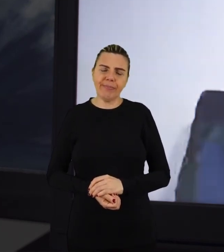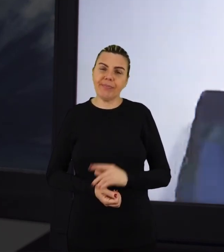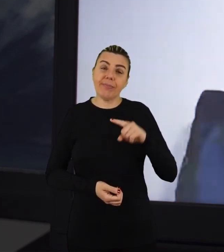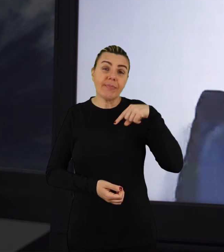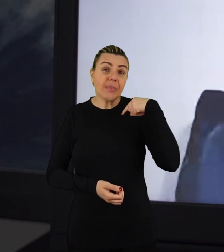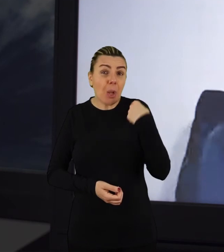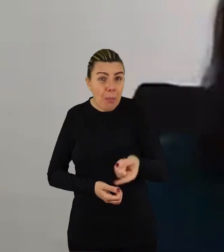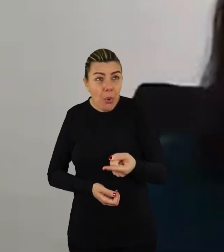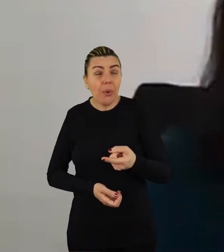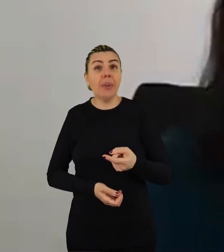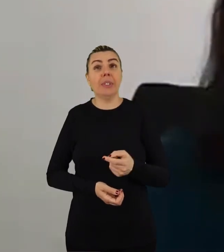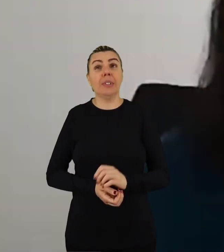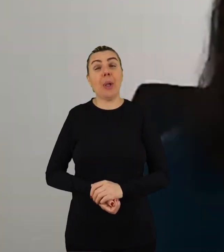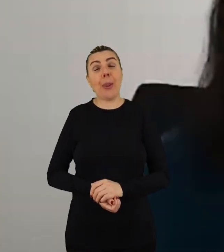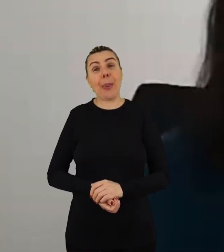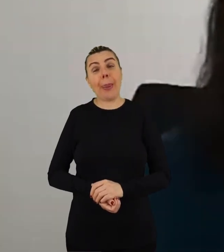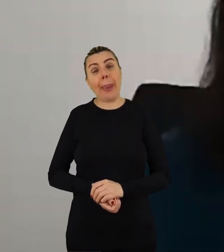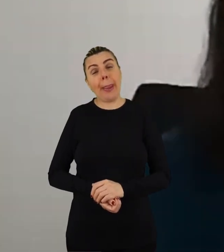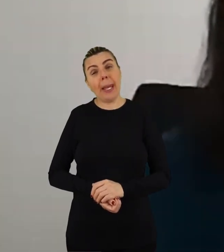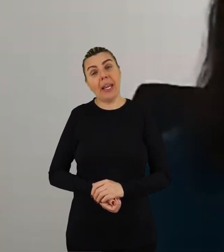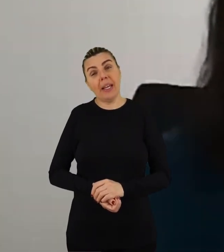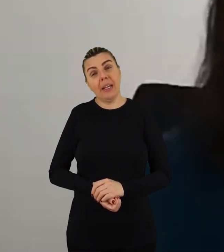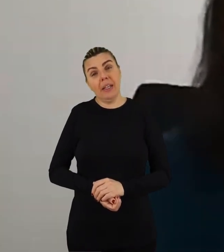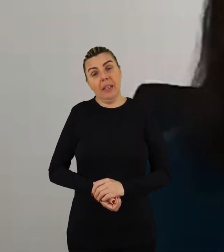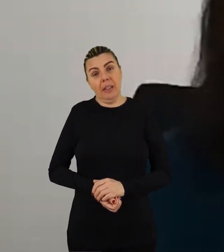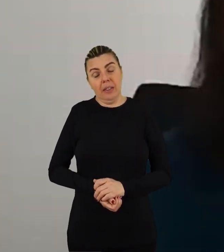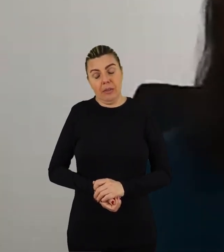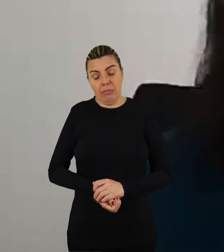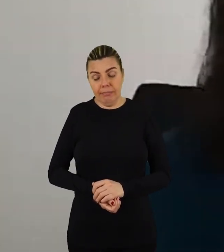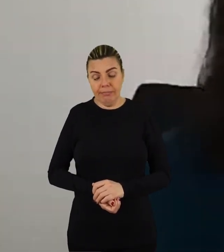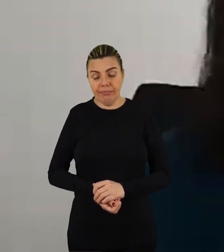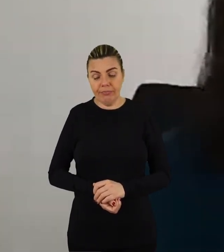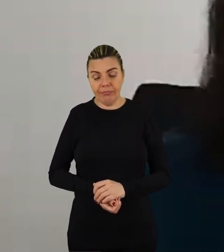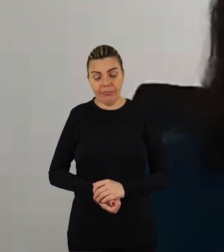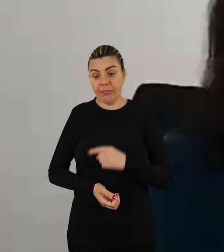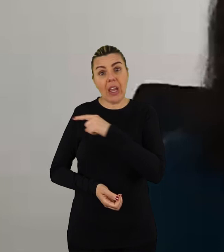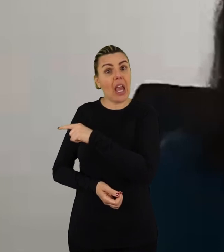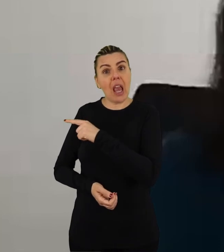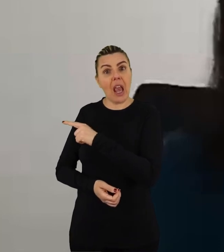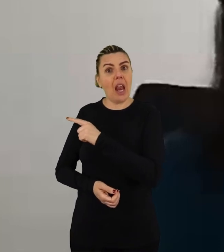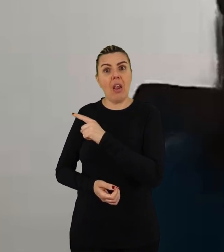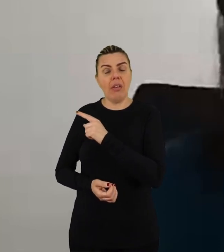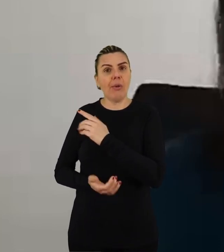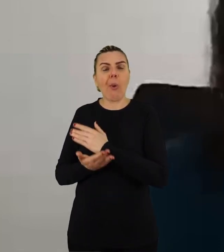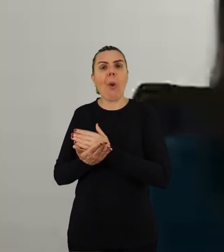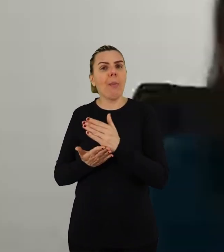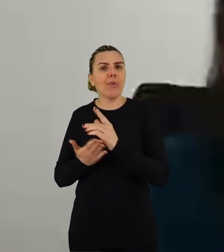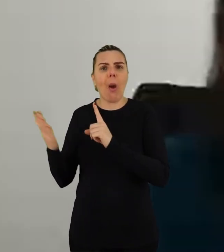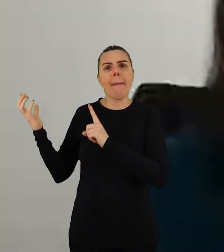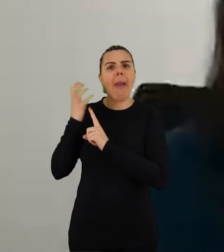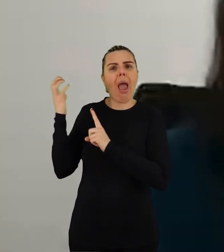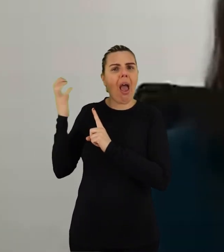depois disso, Desvia o olhar para o alto, pensativa. o André começou a me ameaçar.